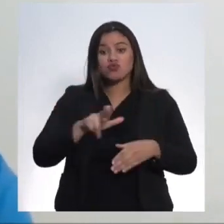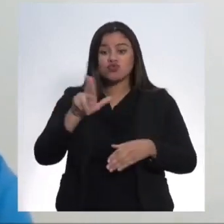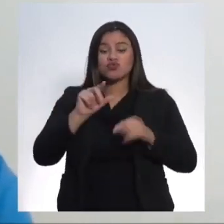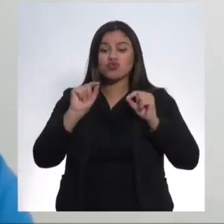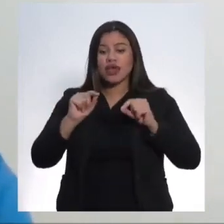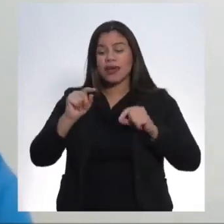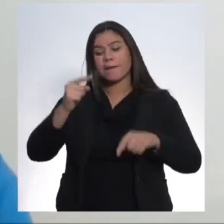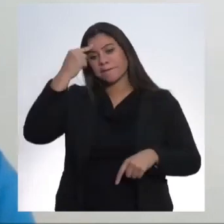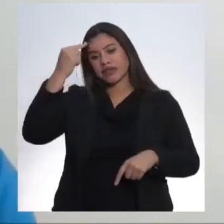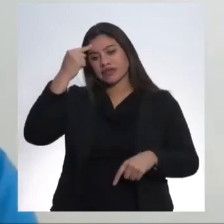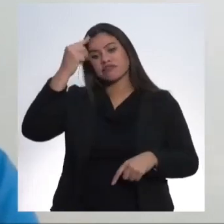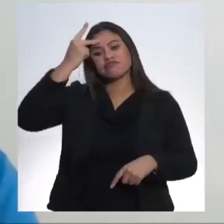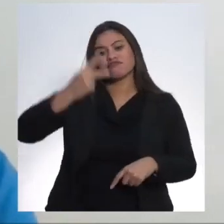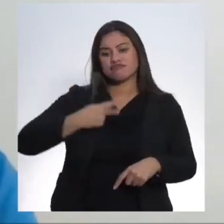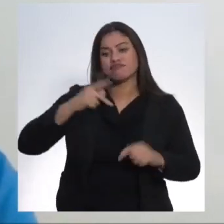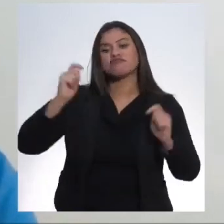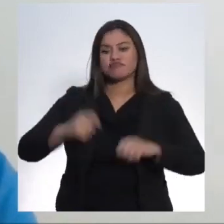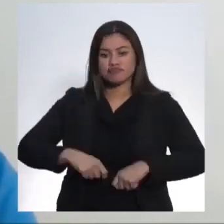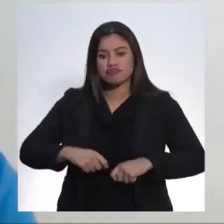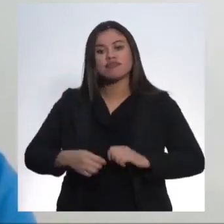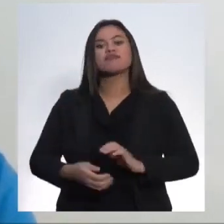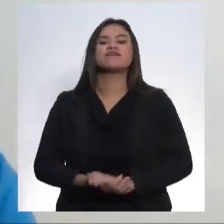próprias questões.